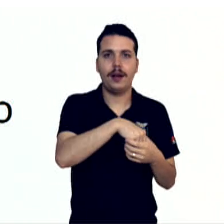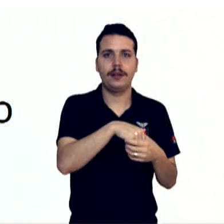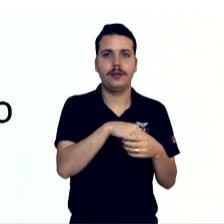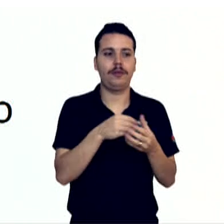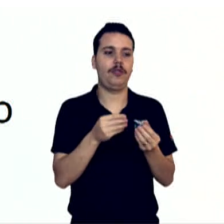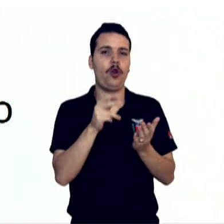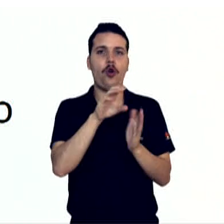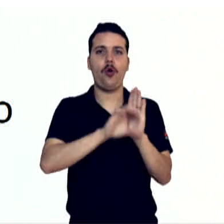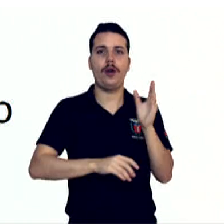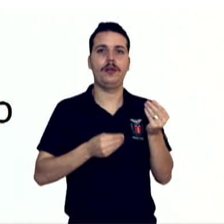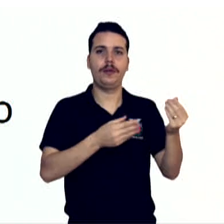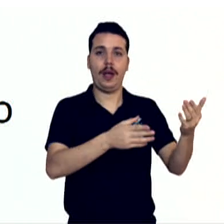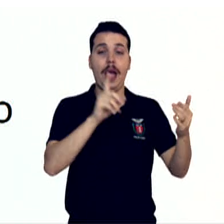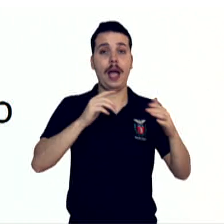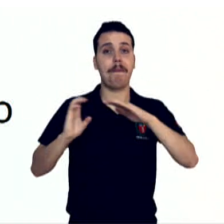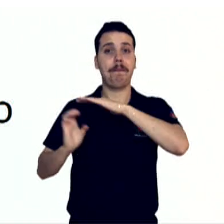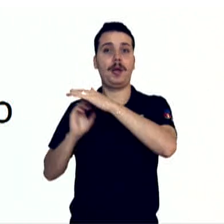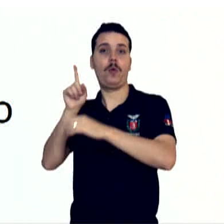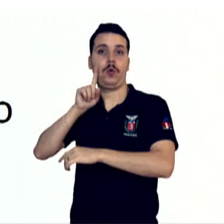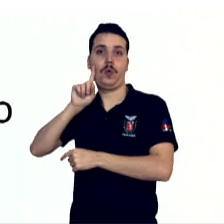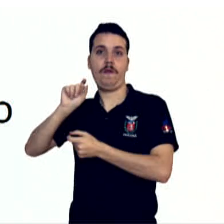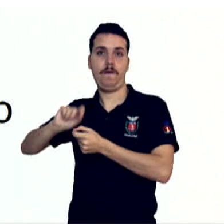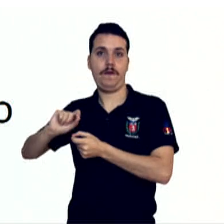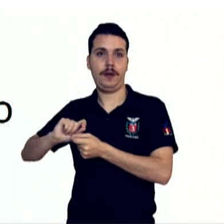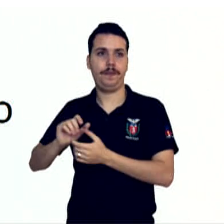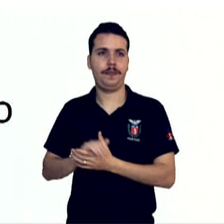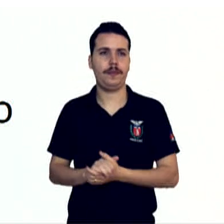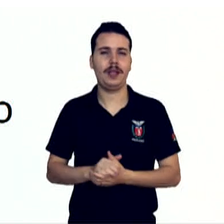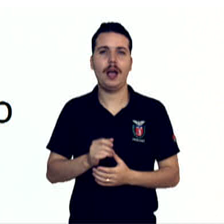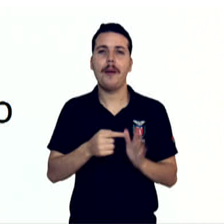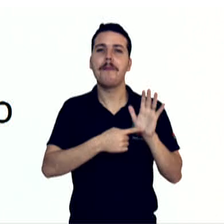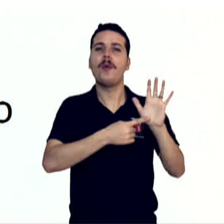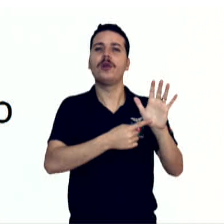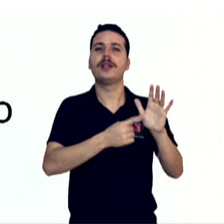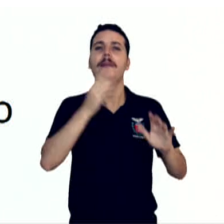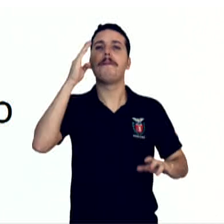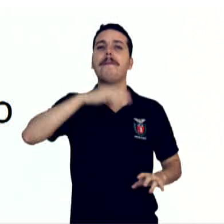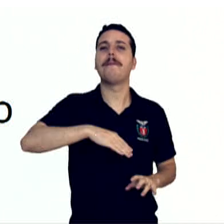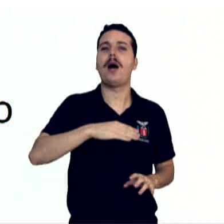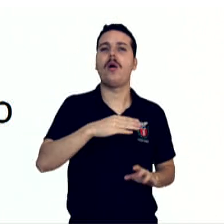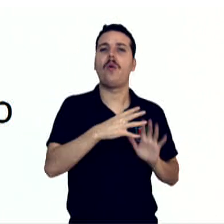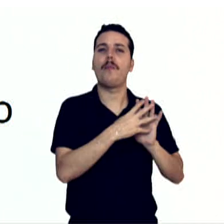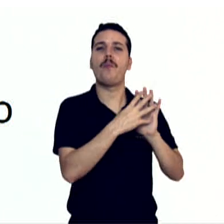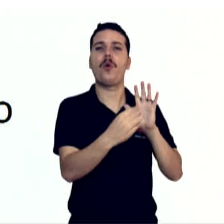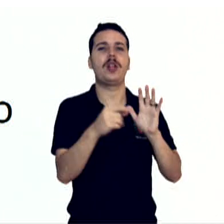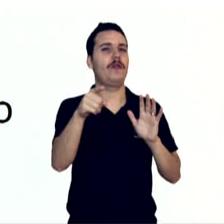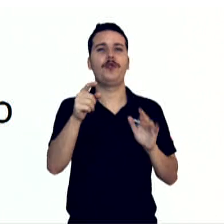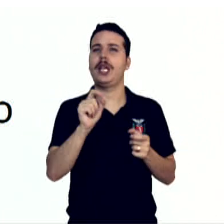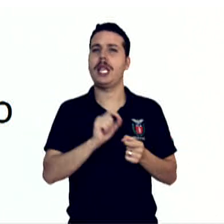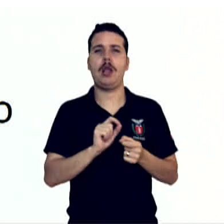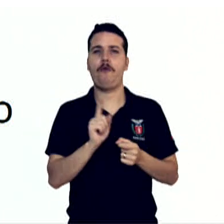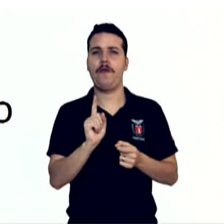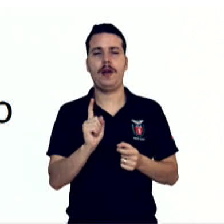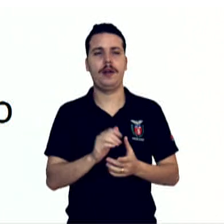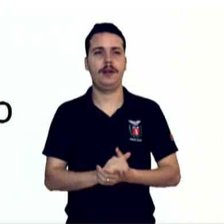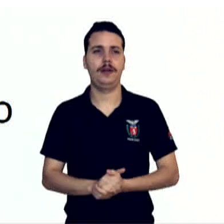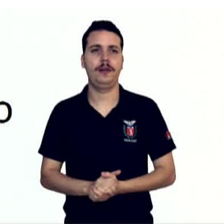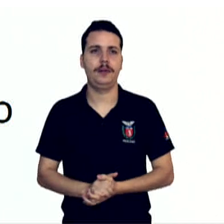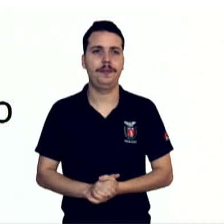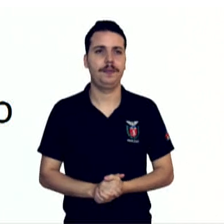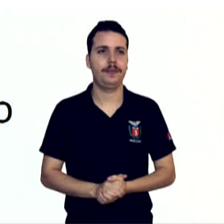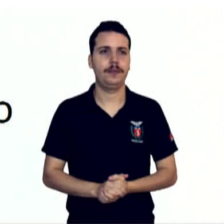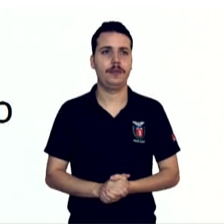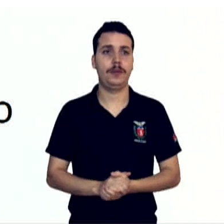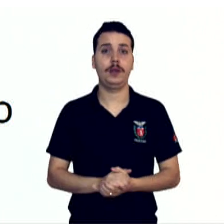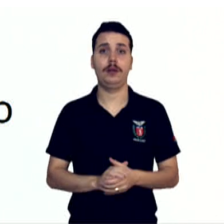consultoria americana. Então, vamos ver alguns maus exemplos, o que você não deve fazer. Interessado em uma vaga